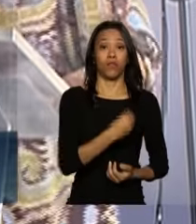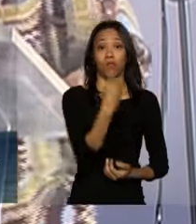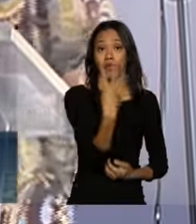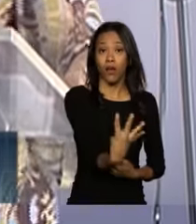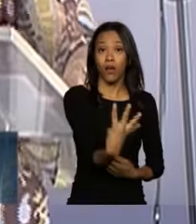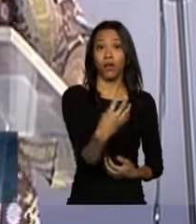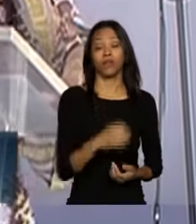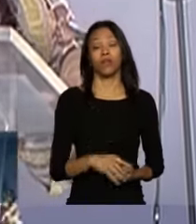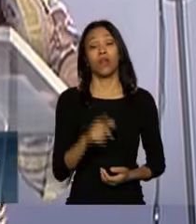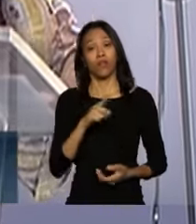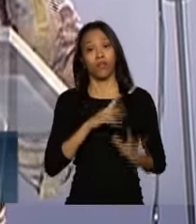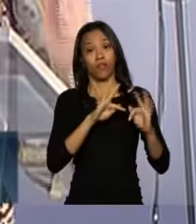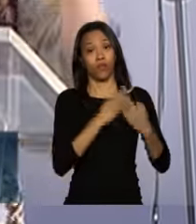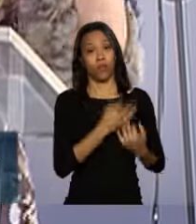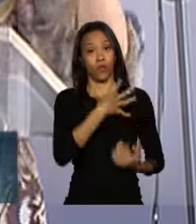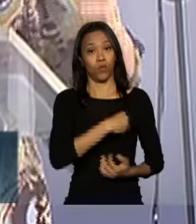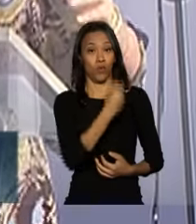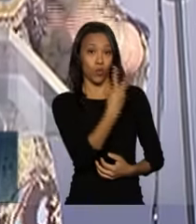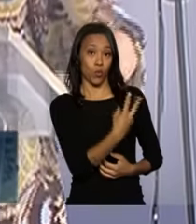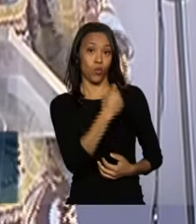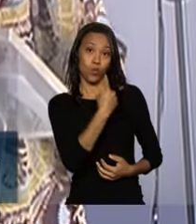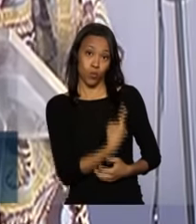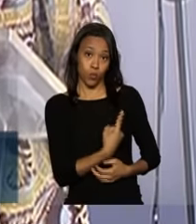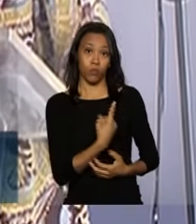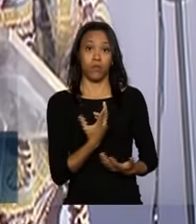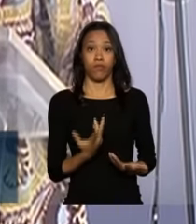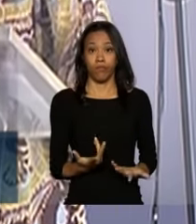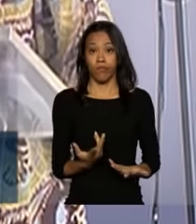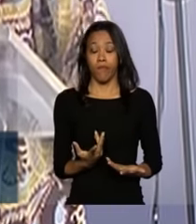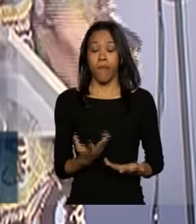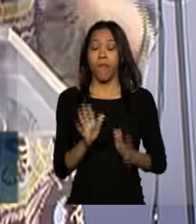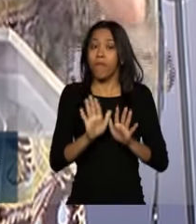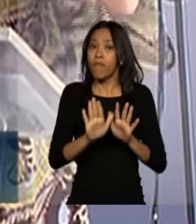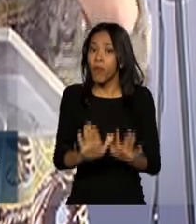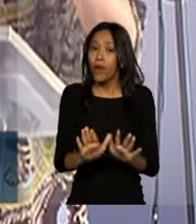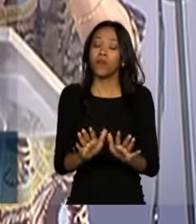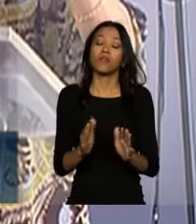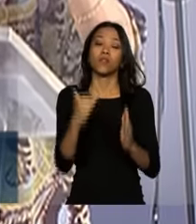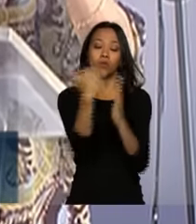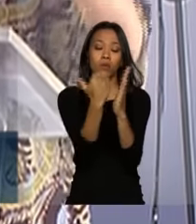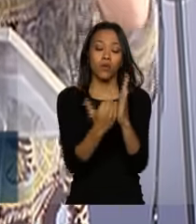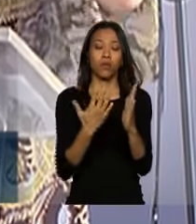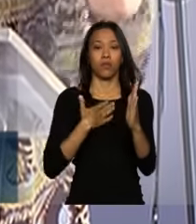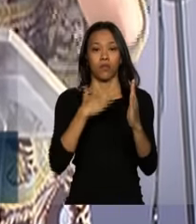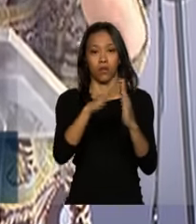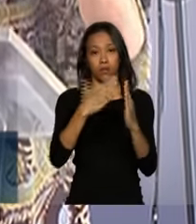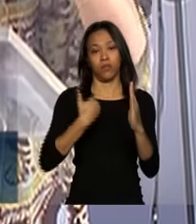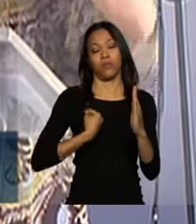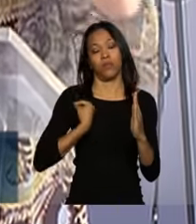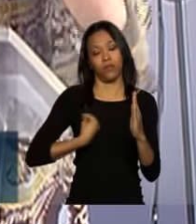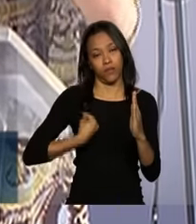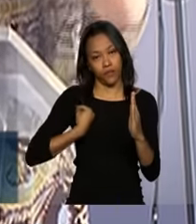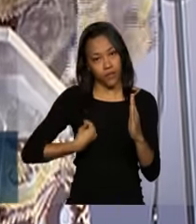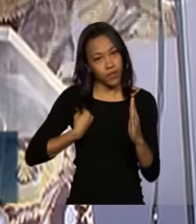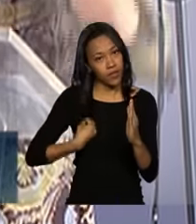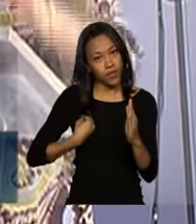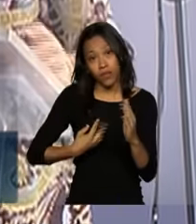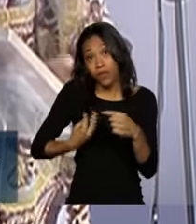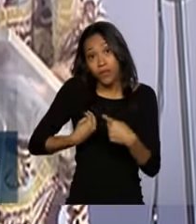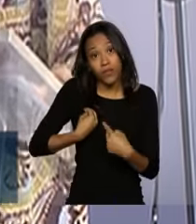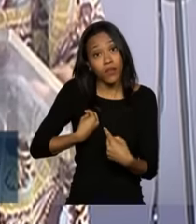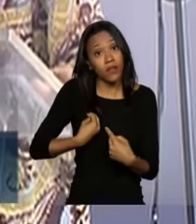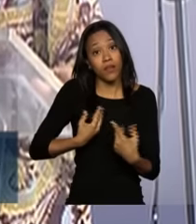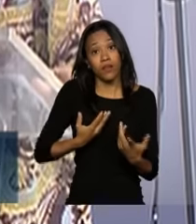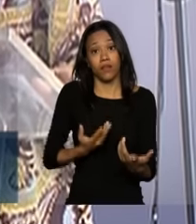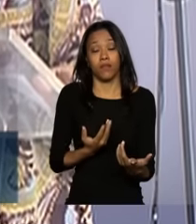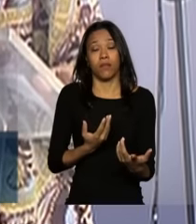crianças, tem com 2, tem com 1. Mas o Minha Casa Minha Vida é sempre uma